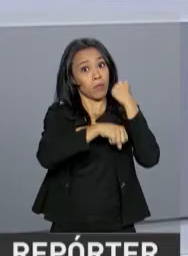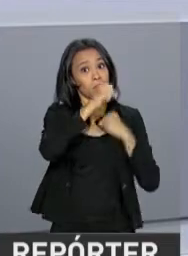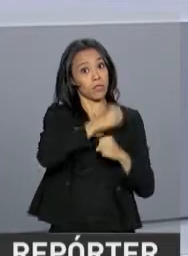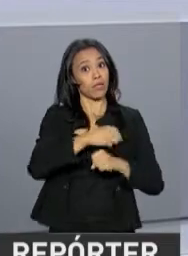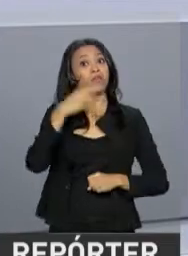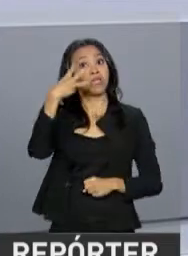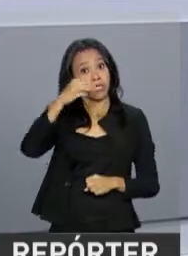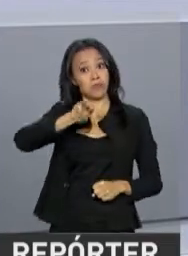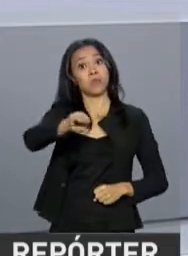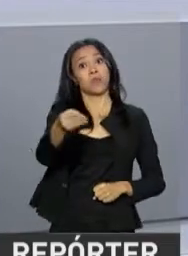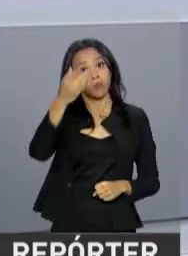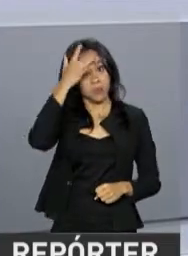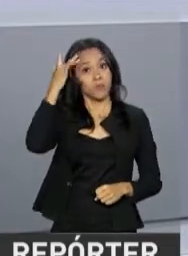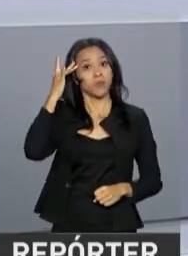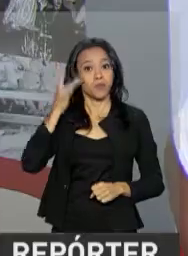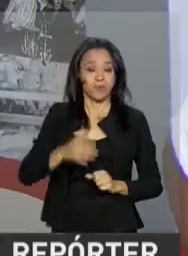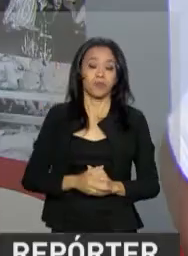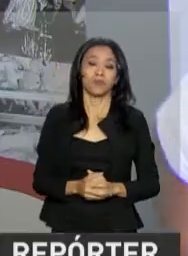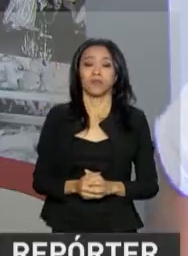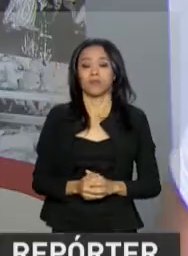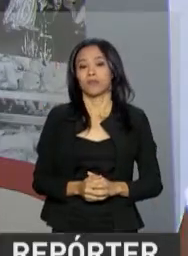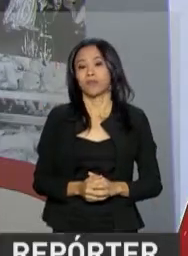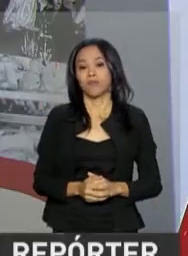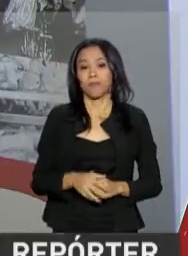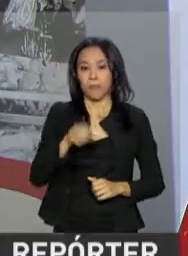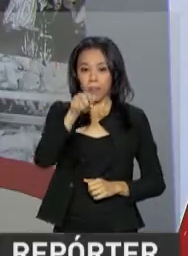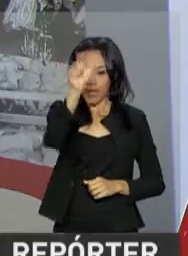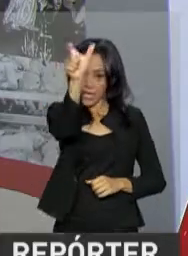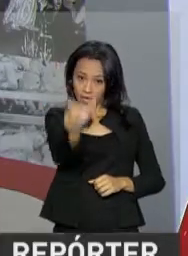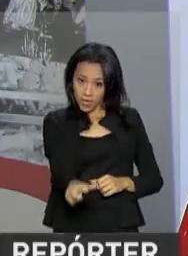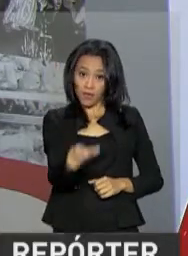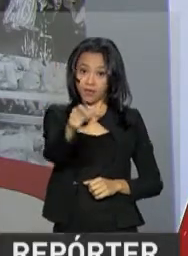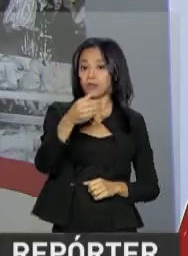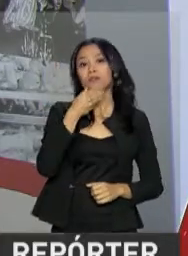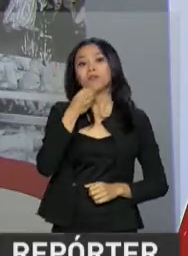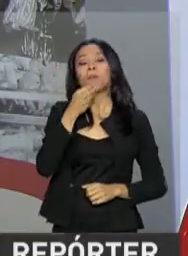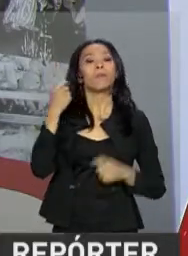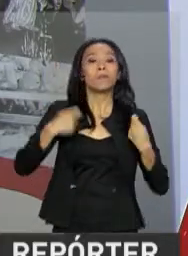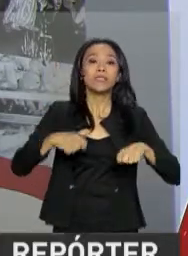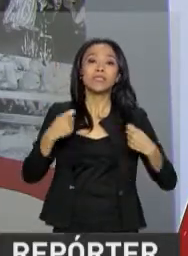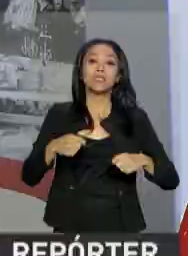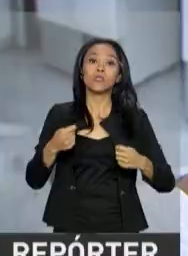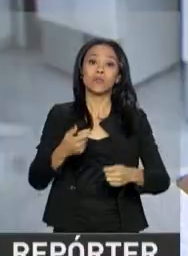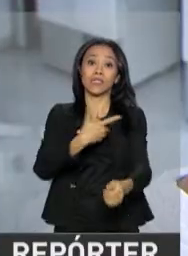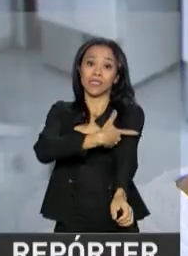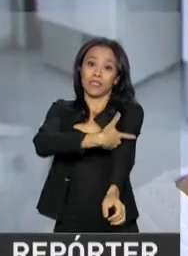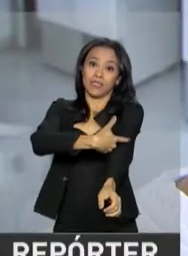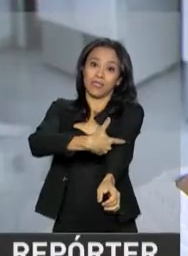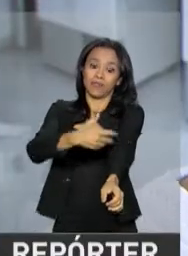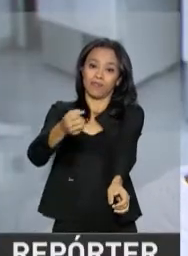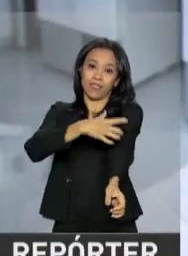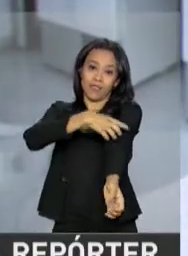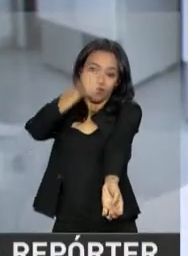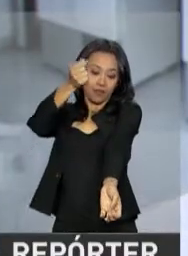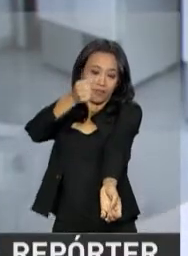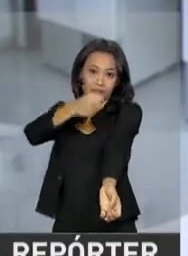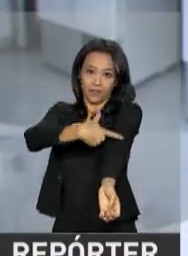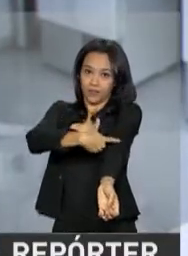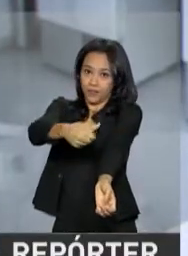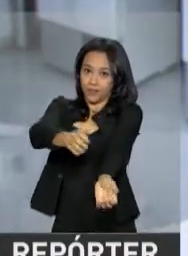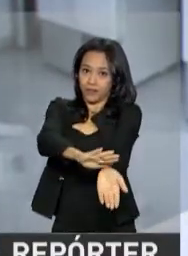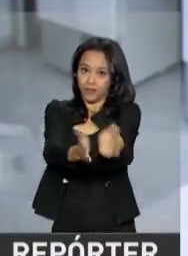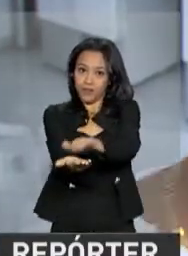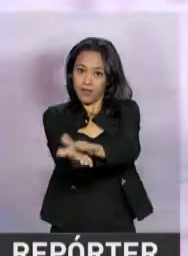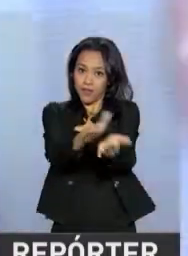de pessoas na hora precisou de uma transfusão de sangue assim que nasceu depois de adulto percebeu que só